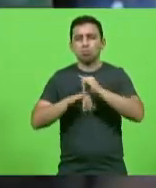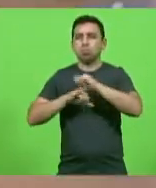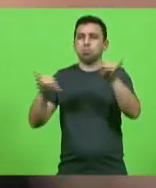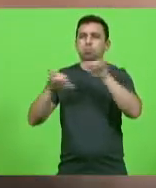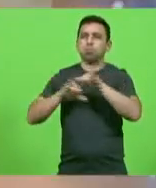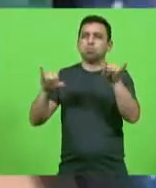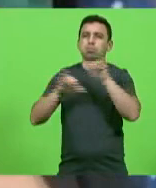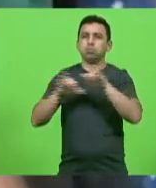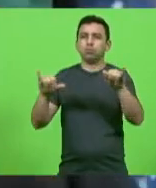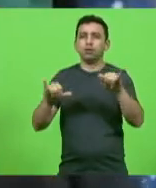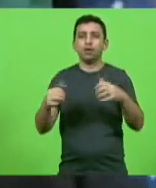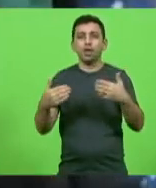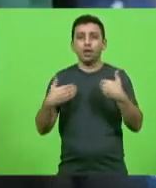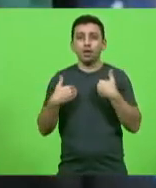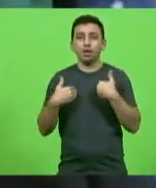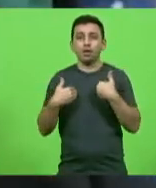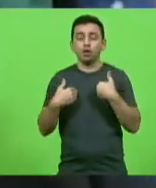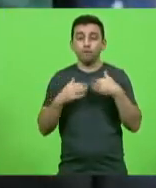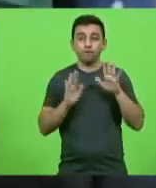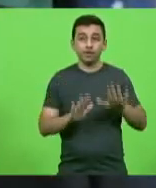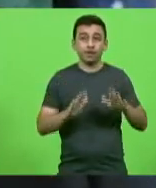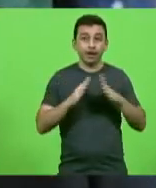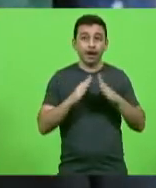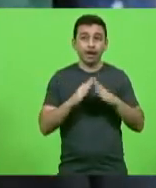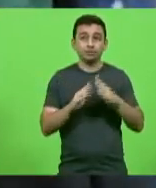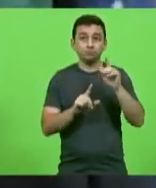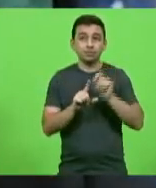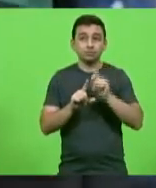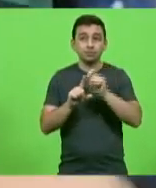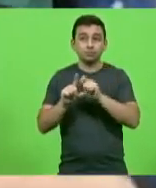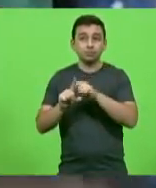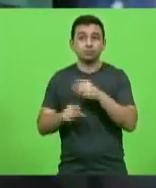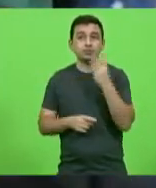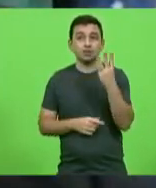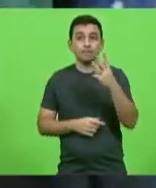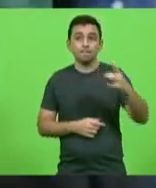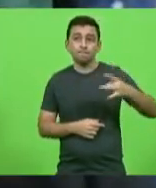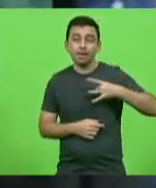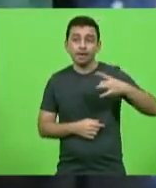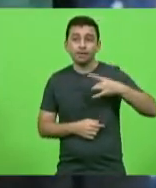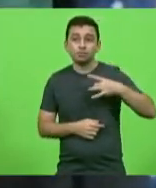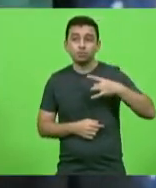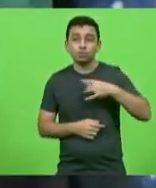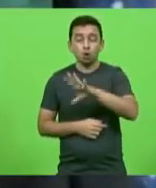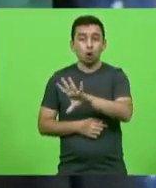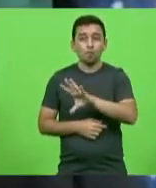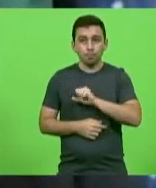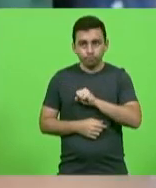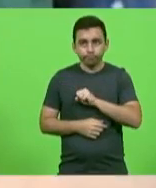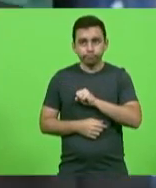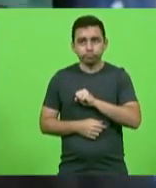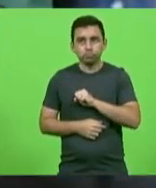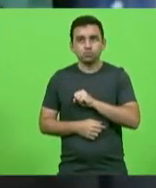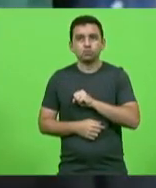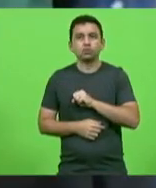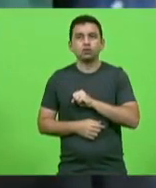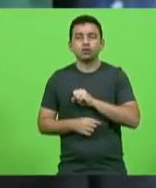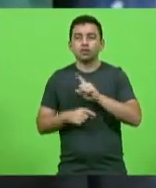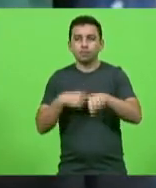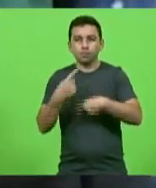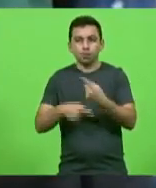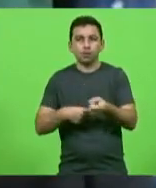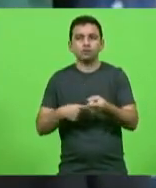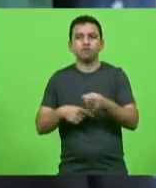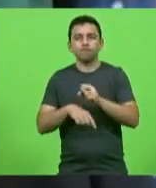alarme Isto é o mesmo fiquei condicionado em casa vai três meses o receio em nome de pegar o vídeo e não ter